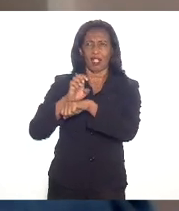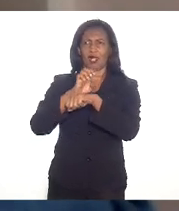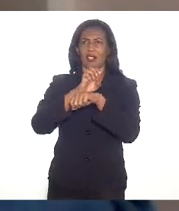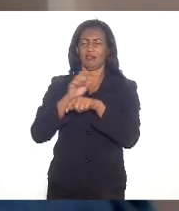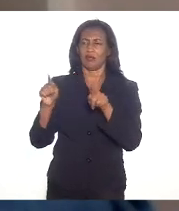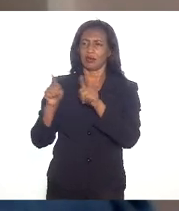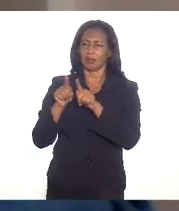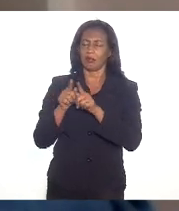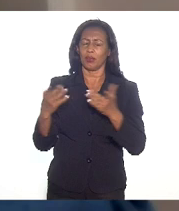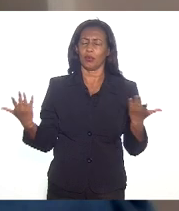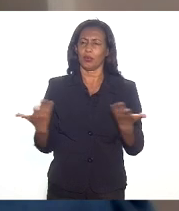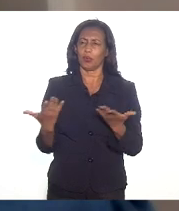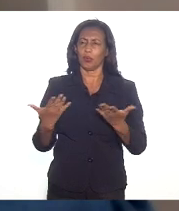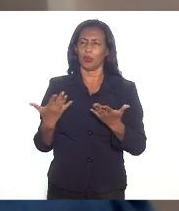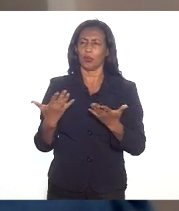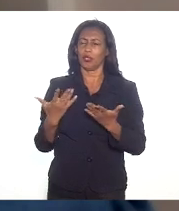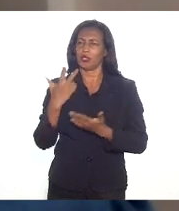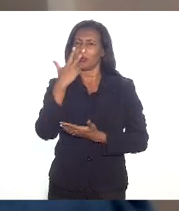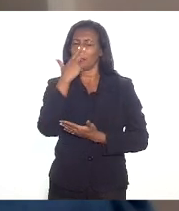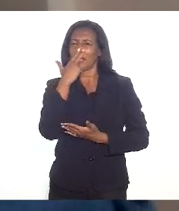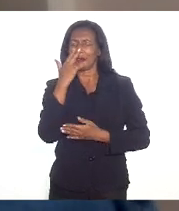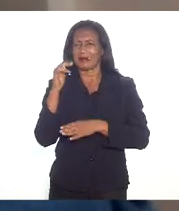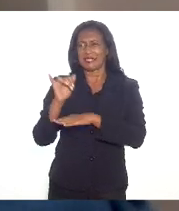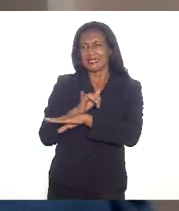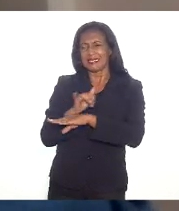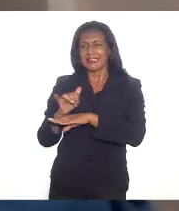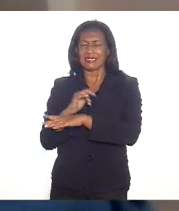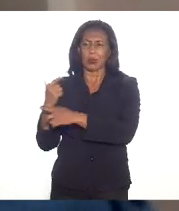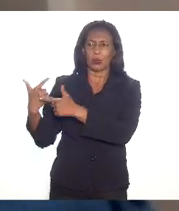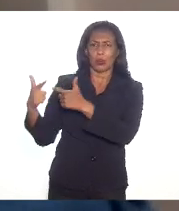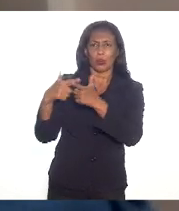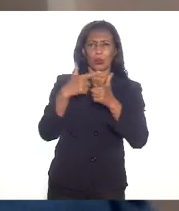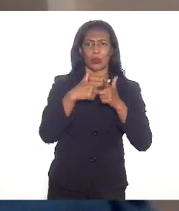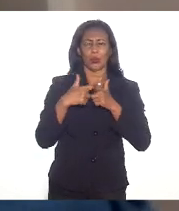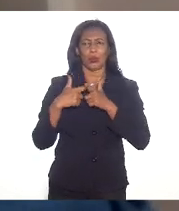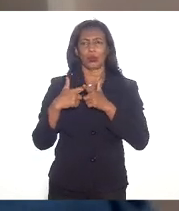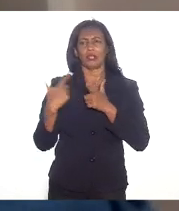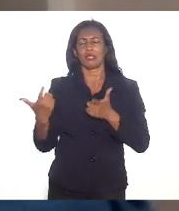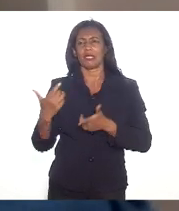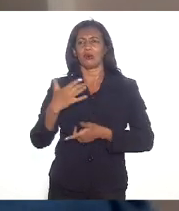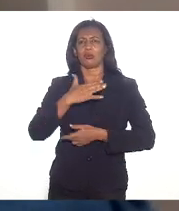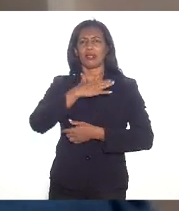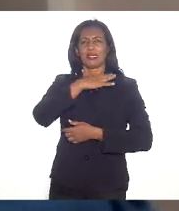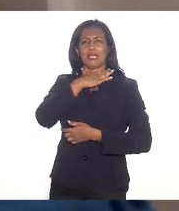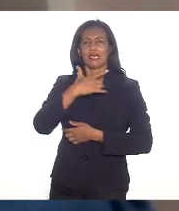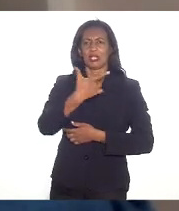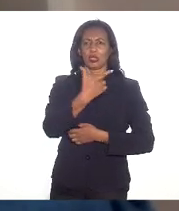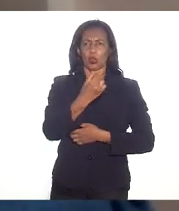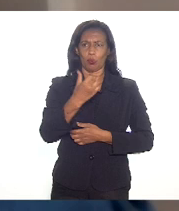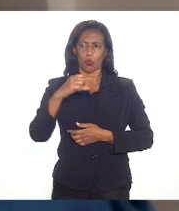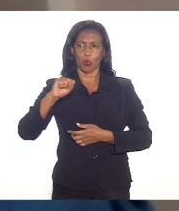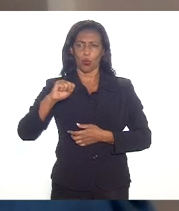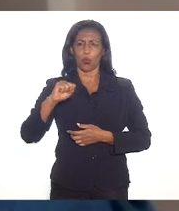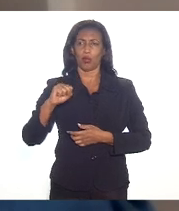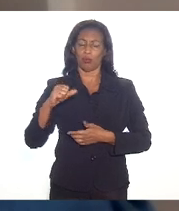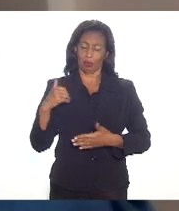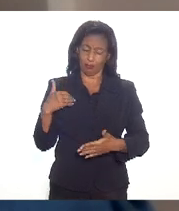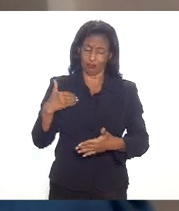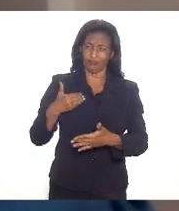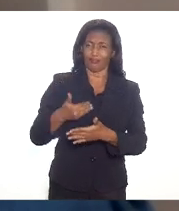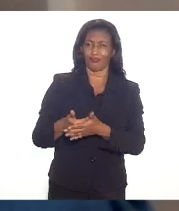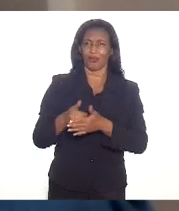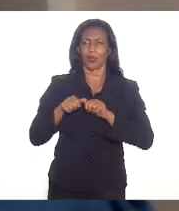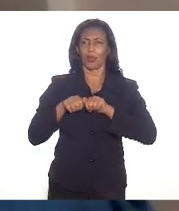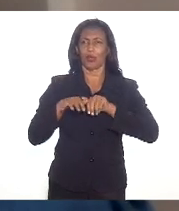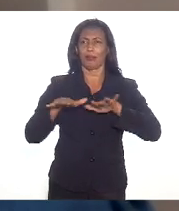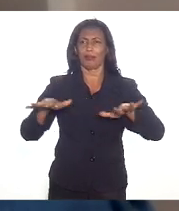se mostra falsa, tanto com a crise de 2008, quanto agora com a pandemia